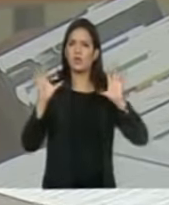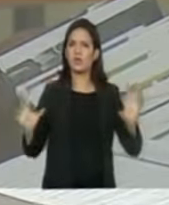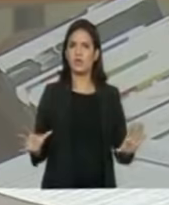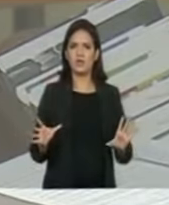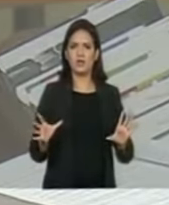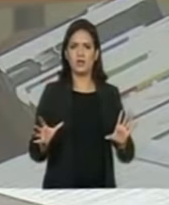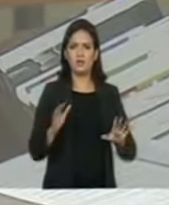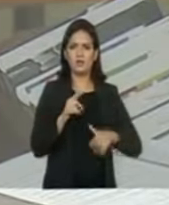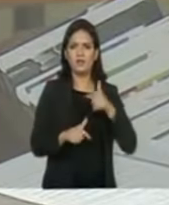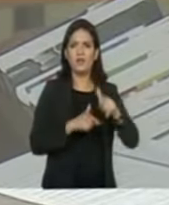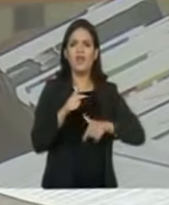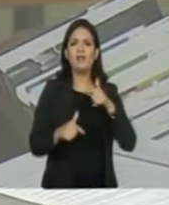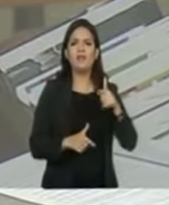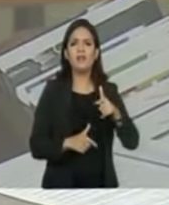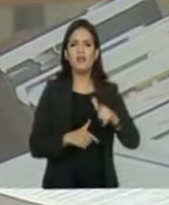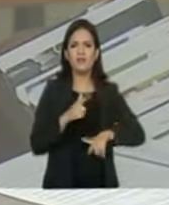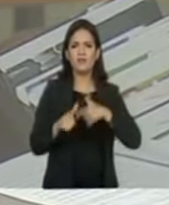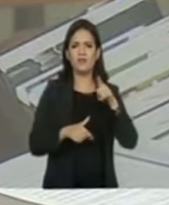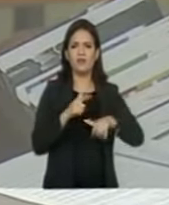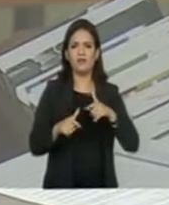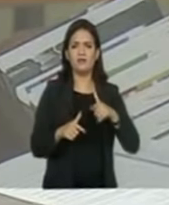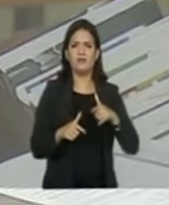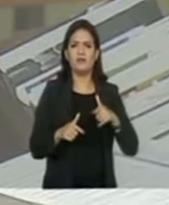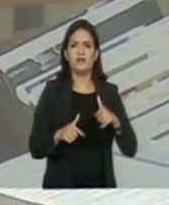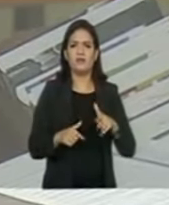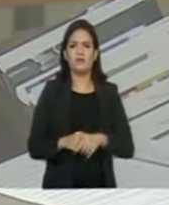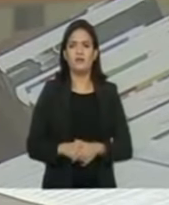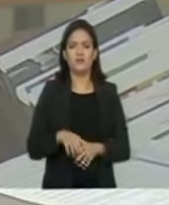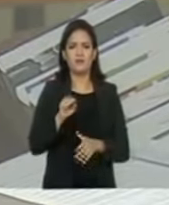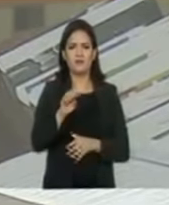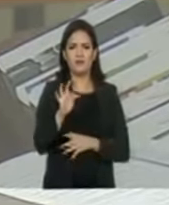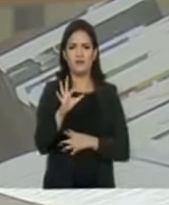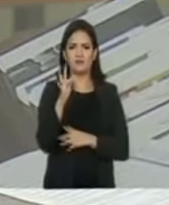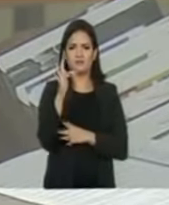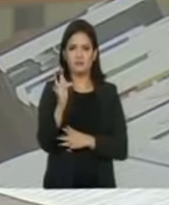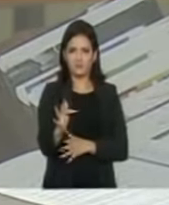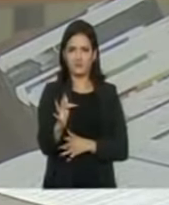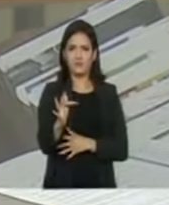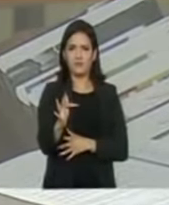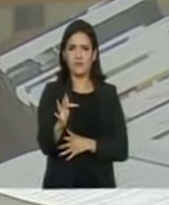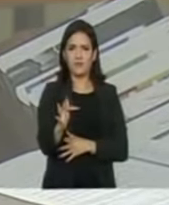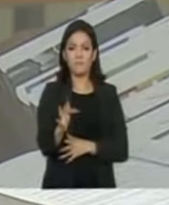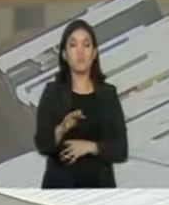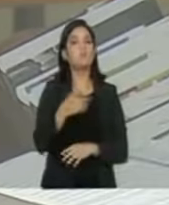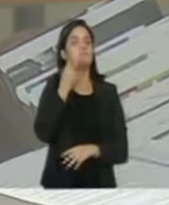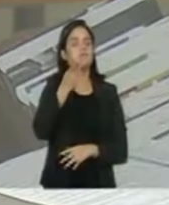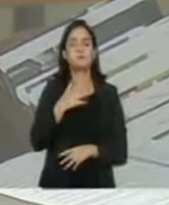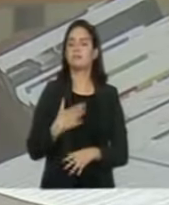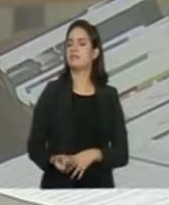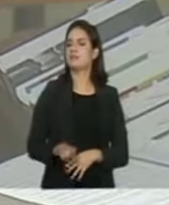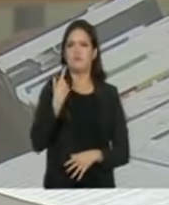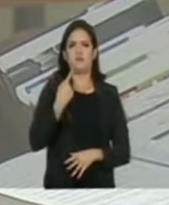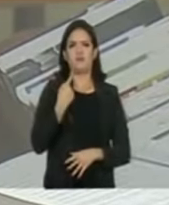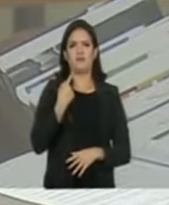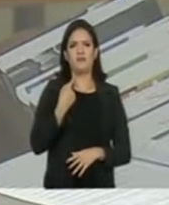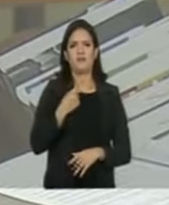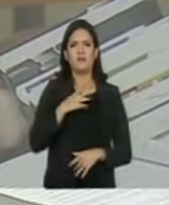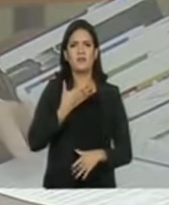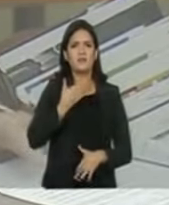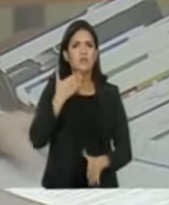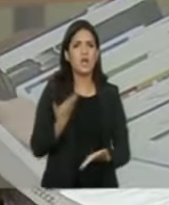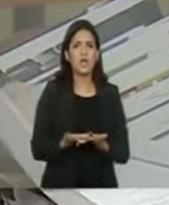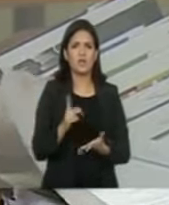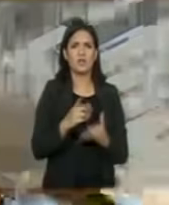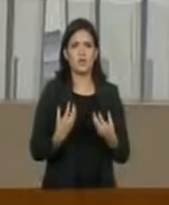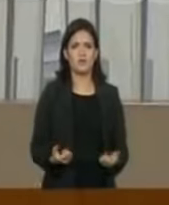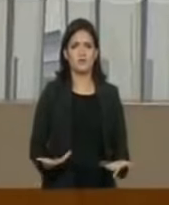da cúpula do poder judiciário no supremo tribunal federal eu quero manifestar minha estranheza a minha perplexidade com relação a isso o